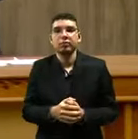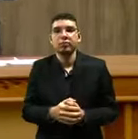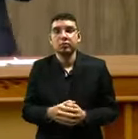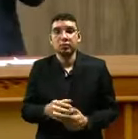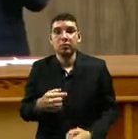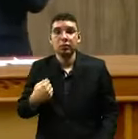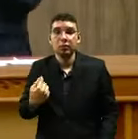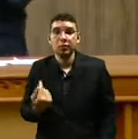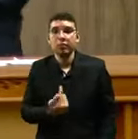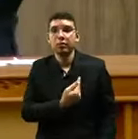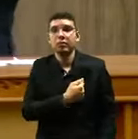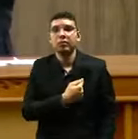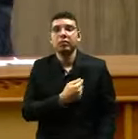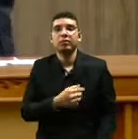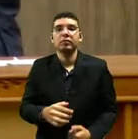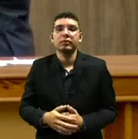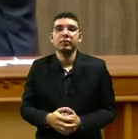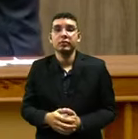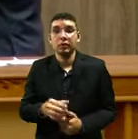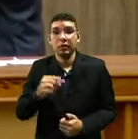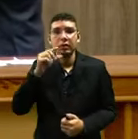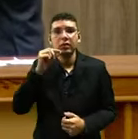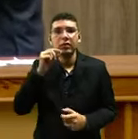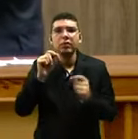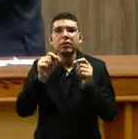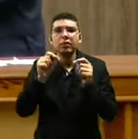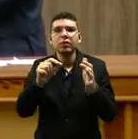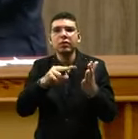somos nós e quem são as